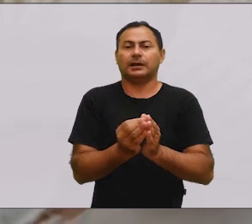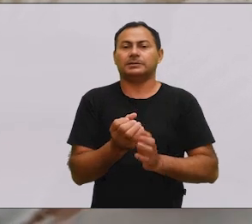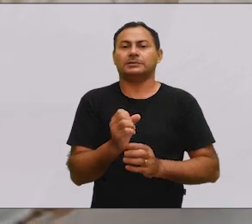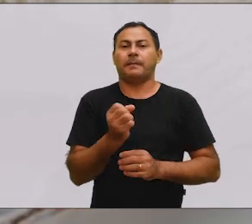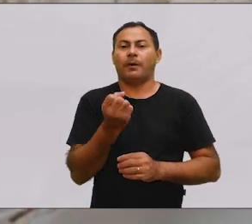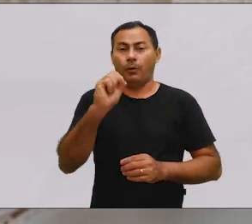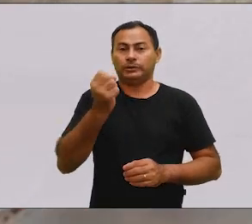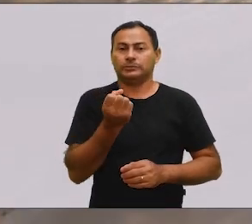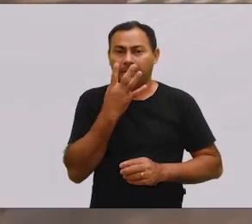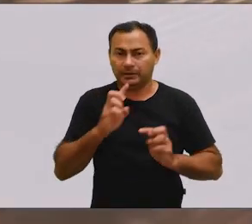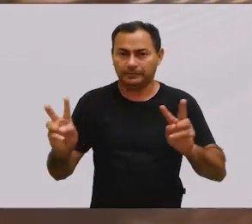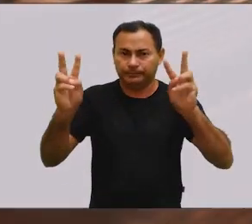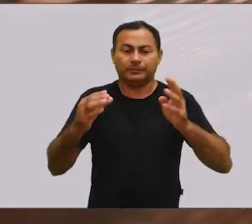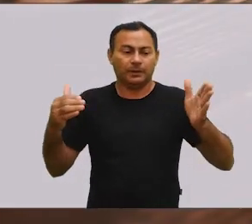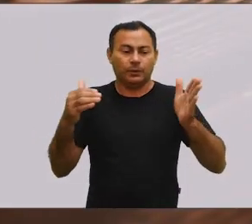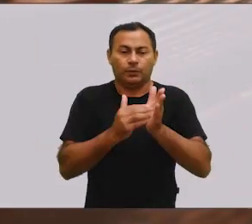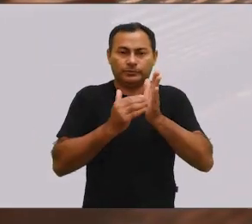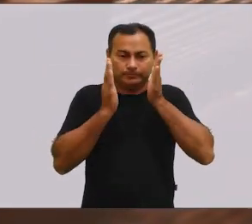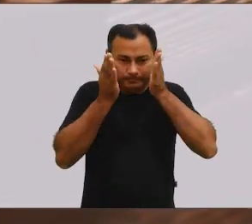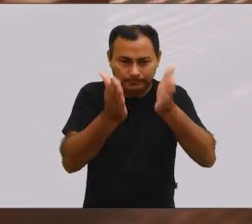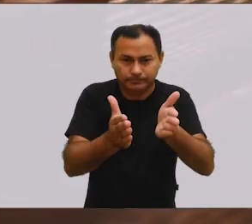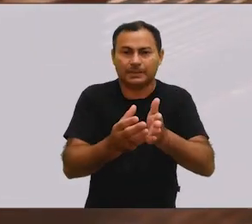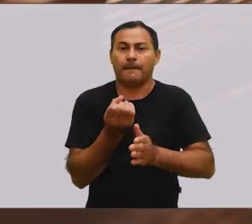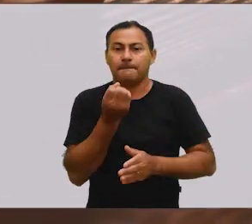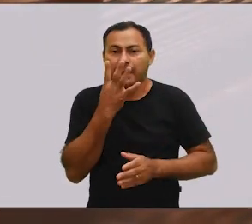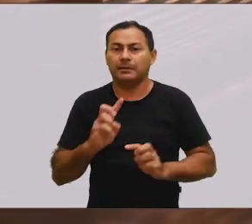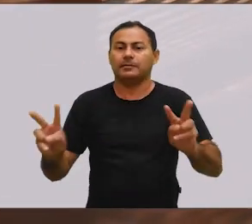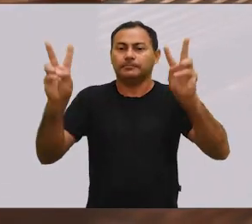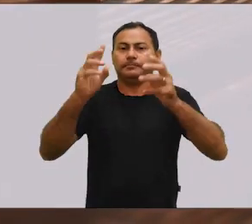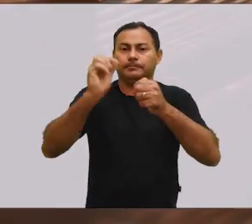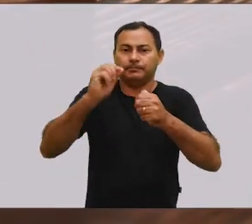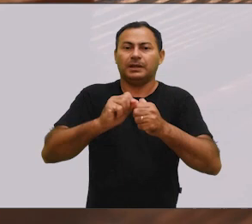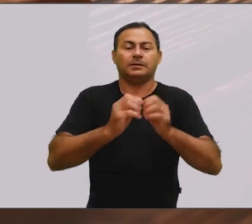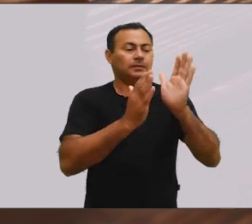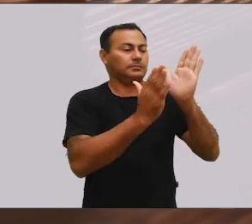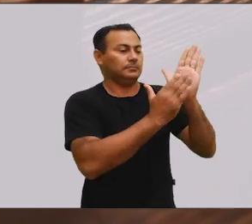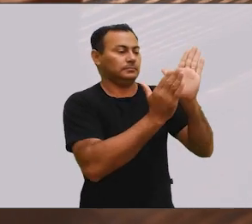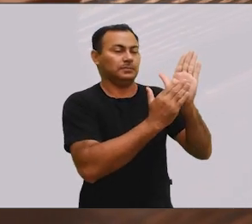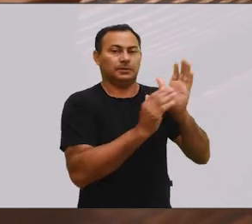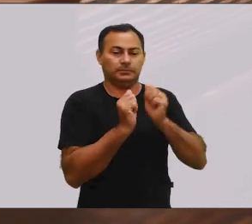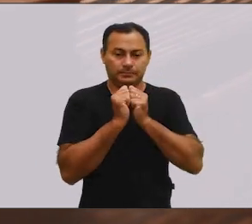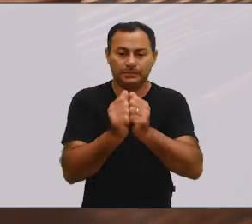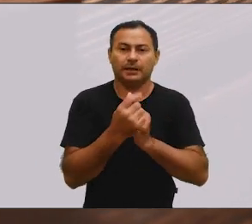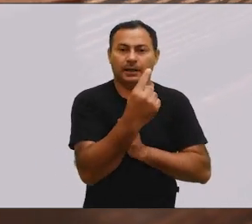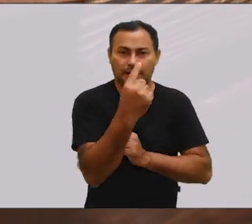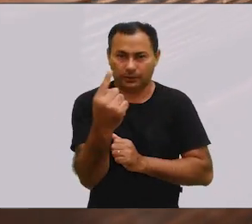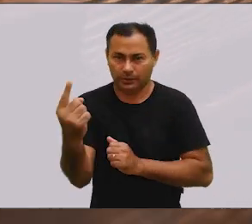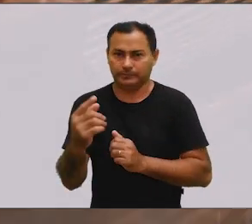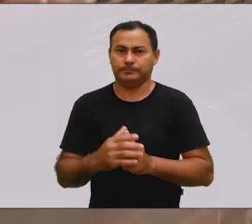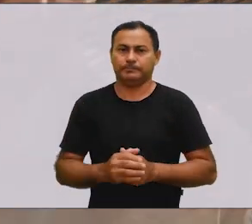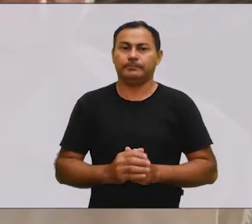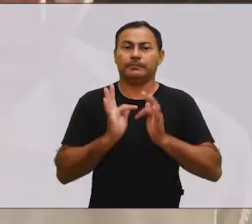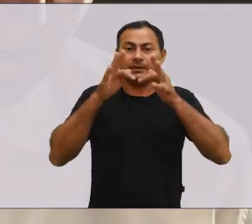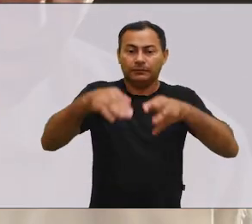das bem-aventuranças. O último enfoque das bem-aventuranças será feito sobre as promessas que acompanham cada uma